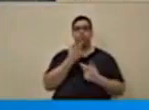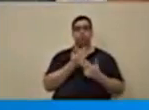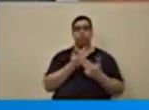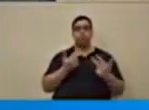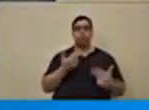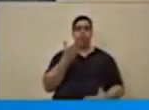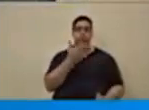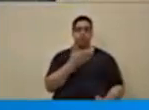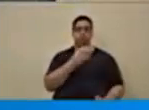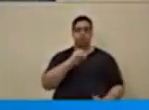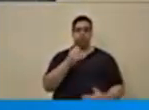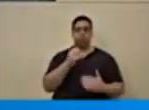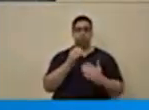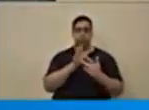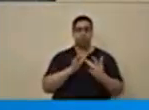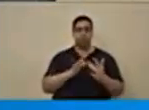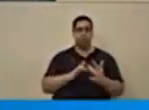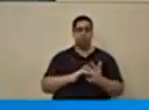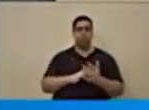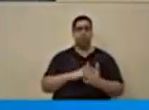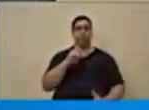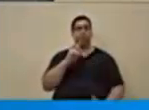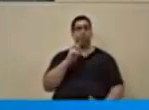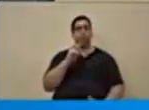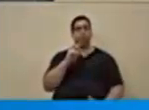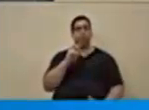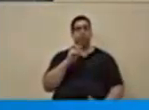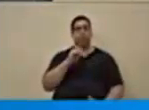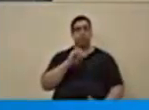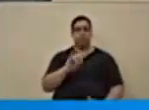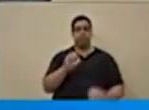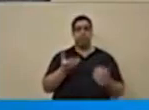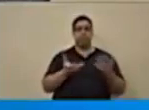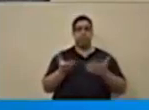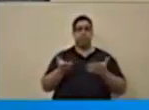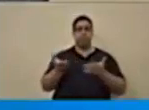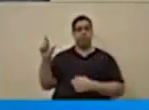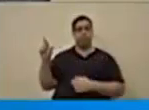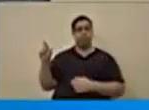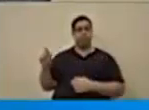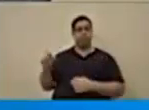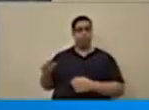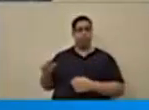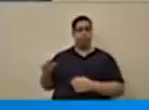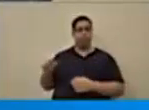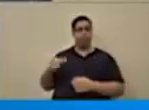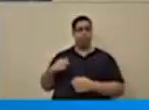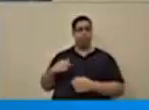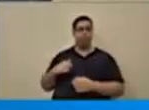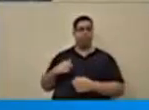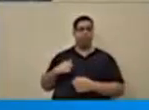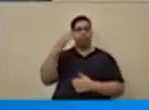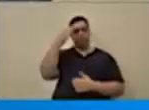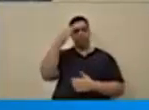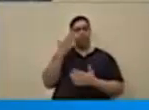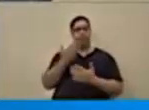vereador, principalmente a Vossa Excelência. Se fossem menos os requerimentos que partem de alguns vereadores, os secretários e os